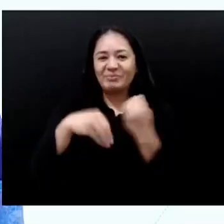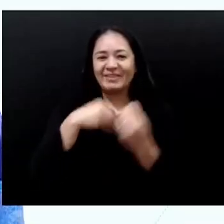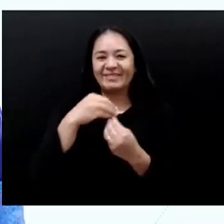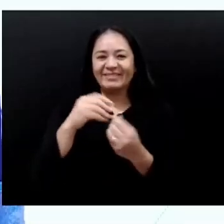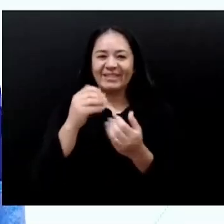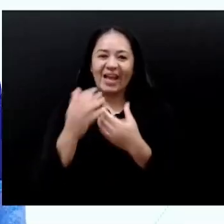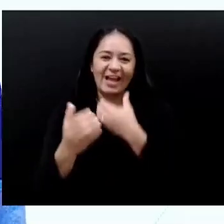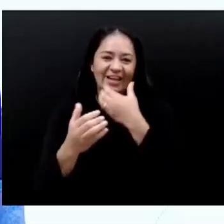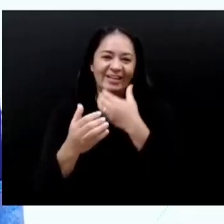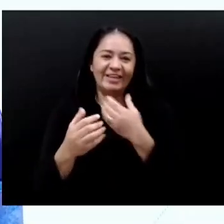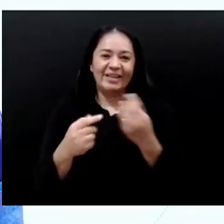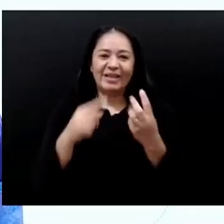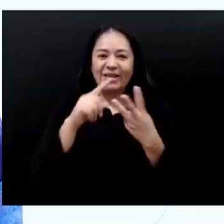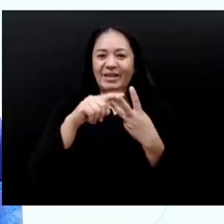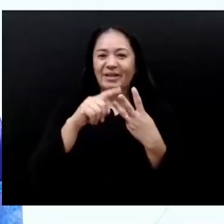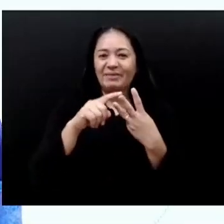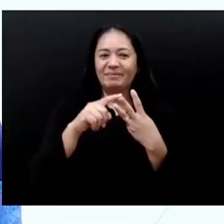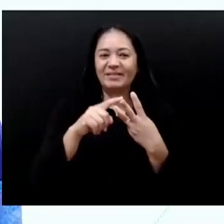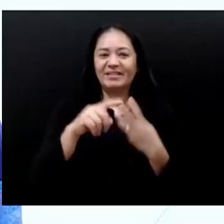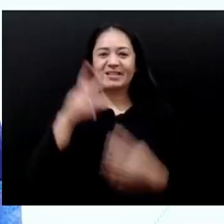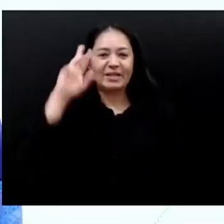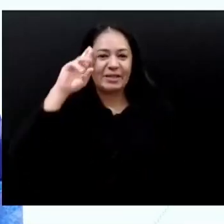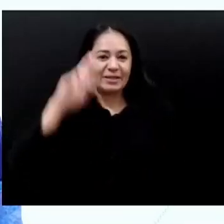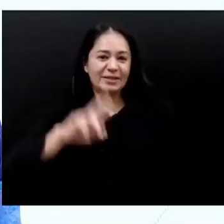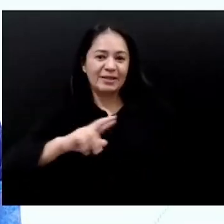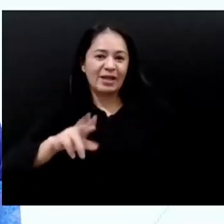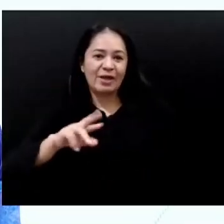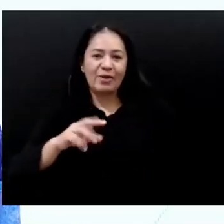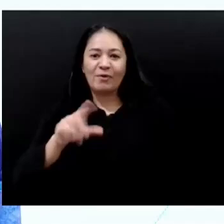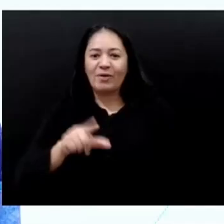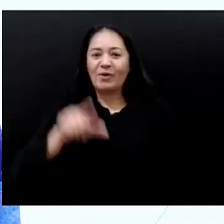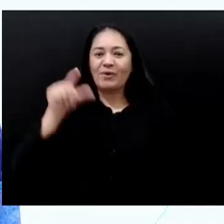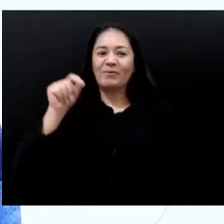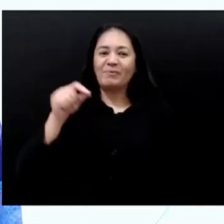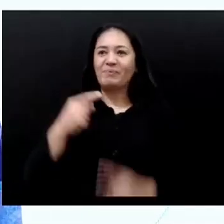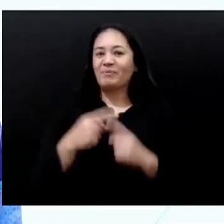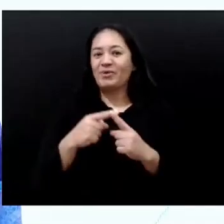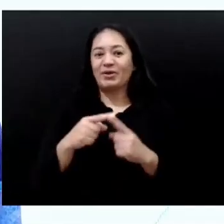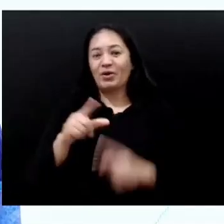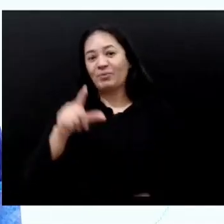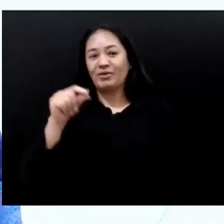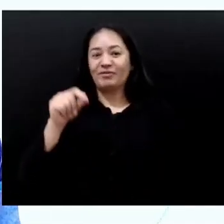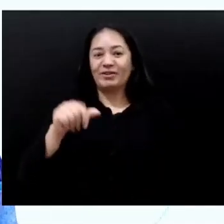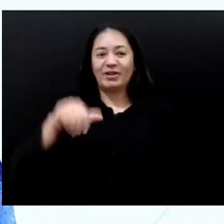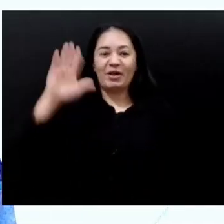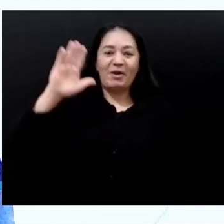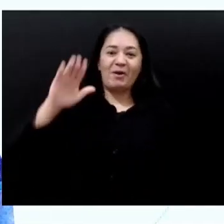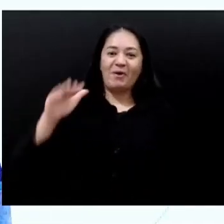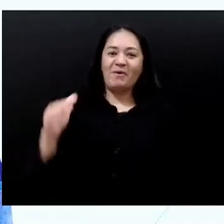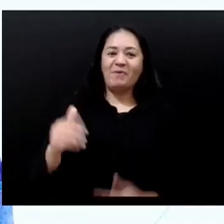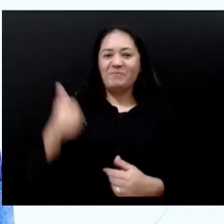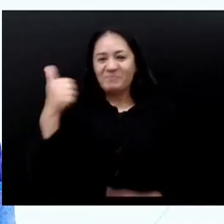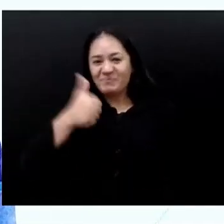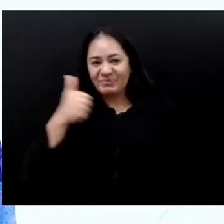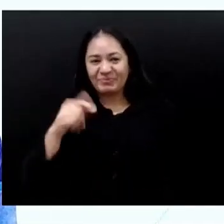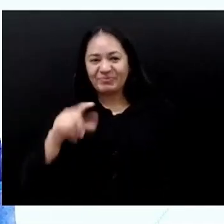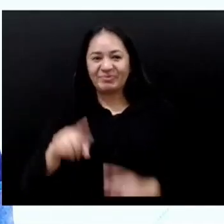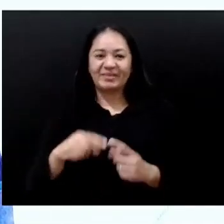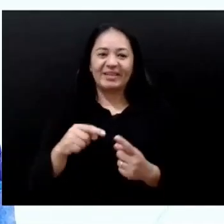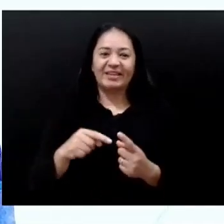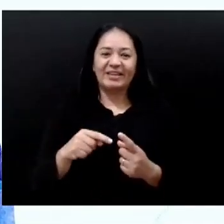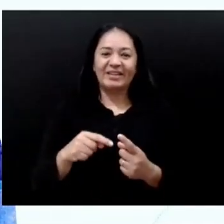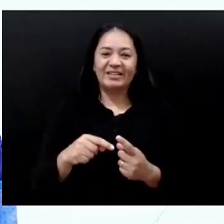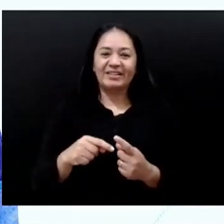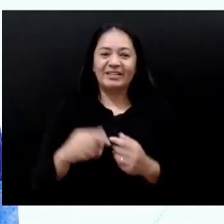ele não é o preferido, porque o preferido é o mais velho. E ele também acha que ele não é o protegido, porque